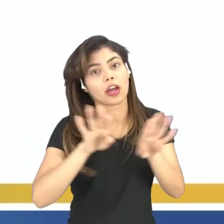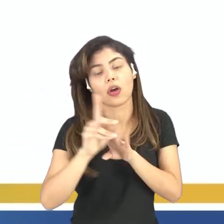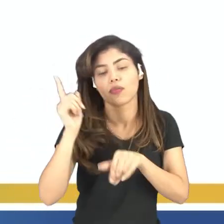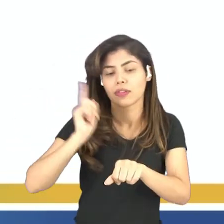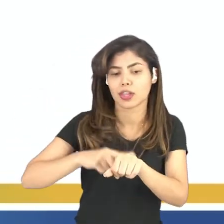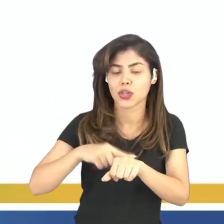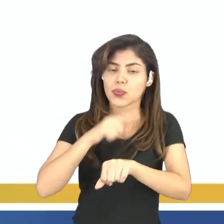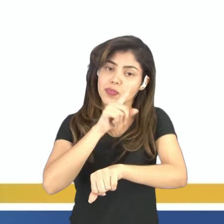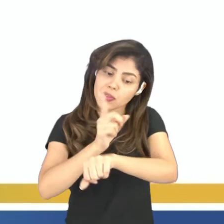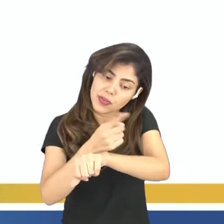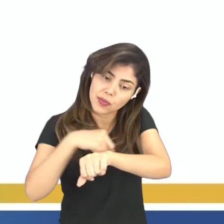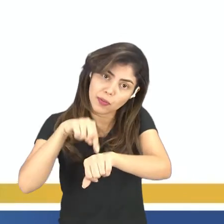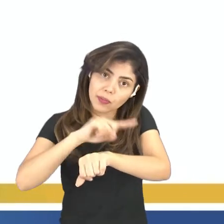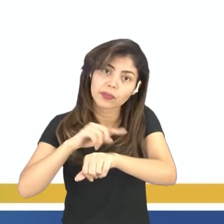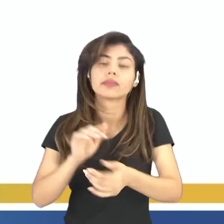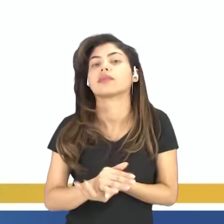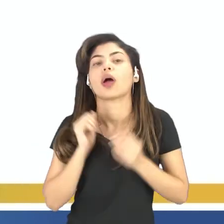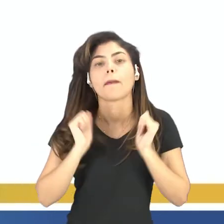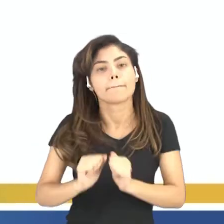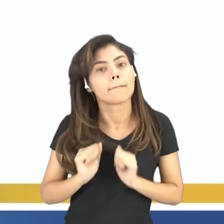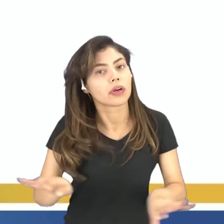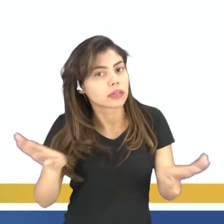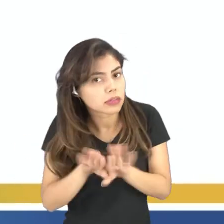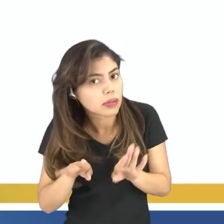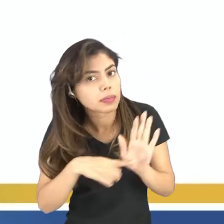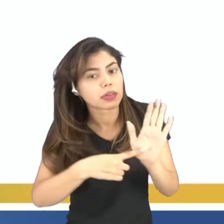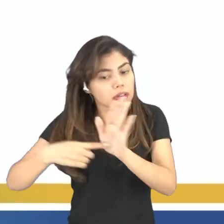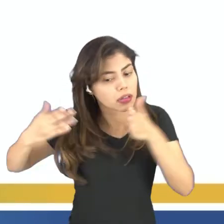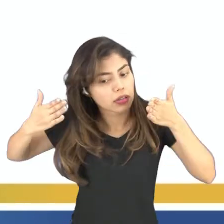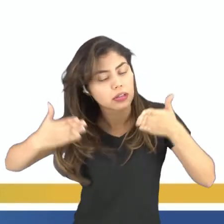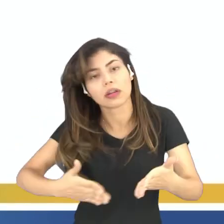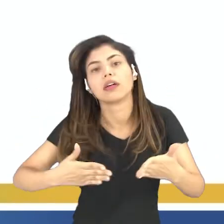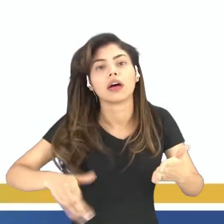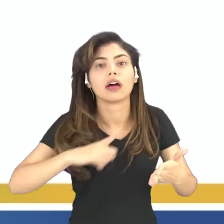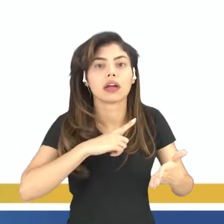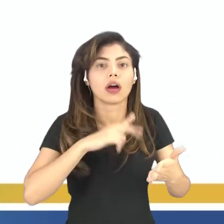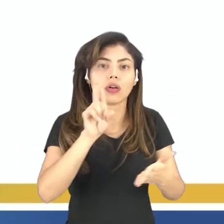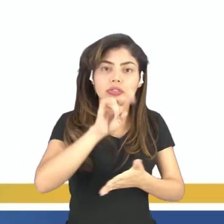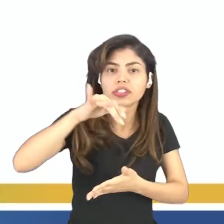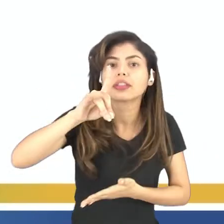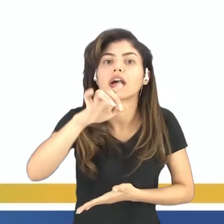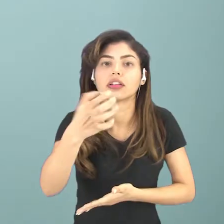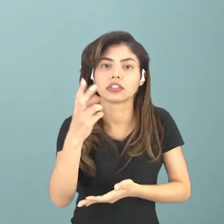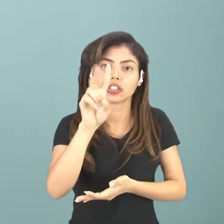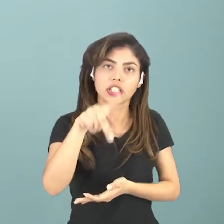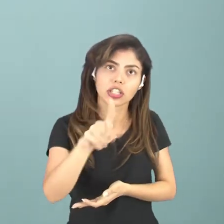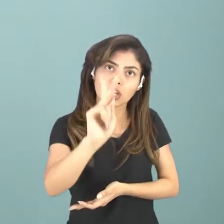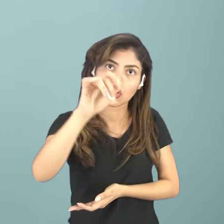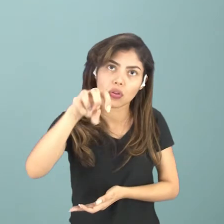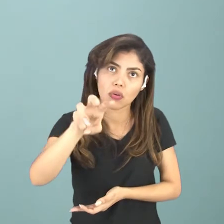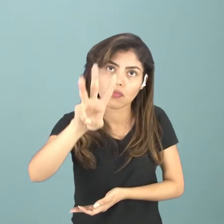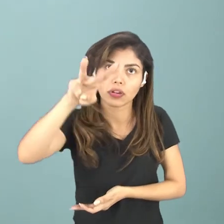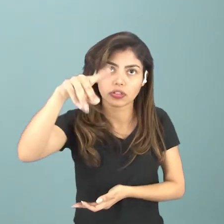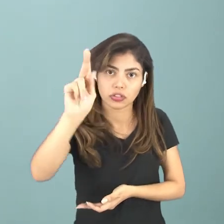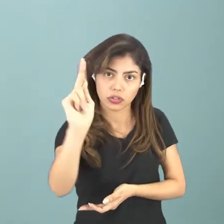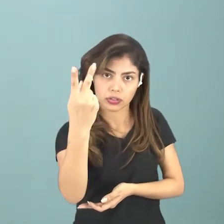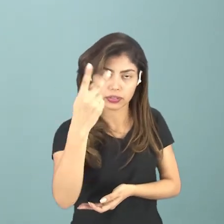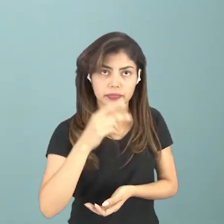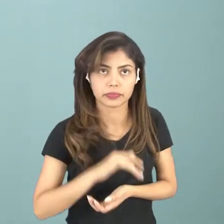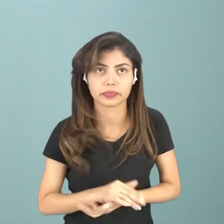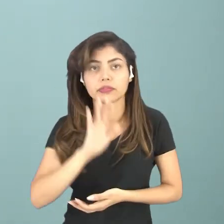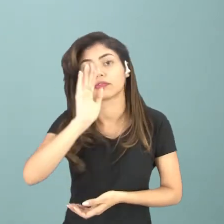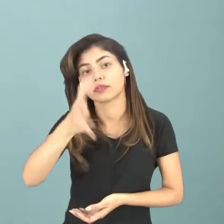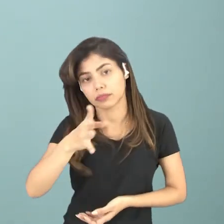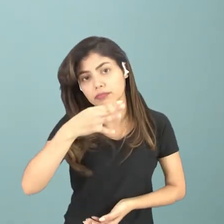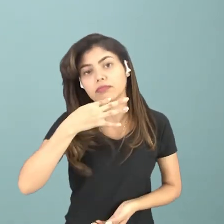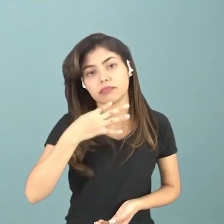ser determinada em unidades de quilowatt-hora. Tenho certeza que vocês já ouviram falar em algum momento